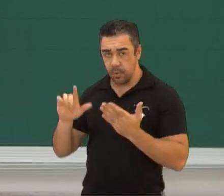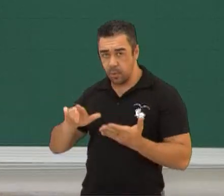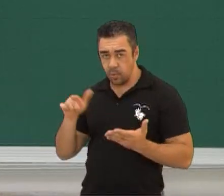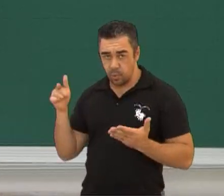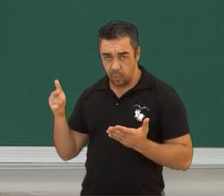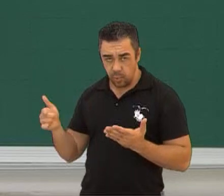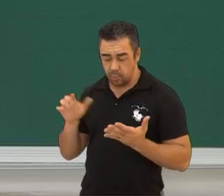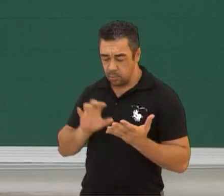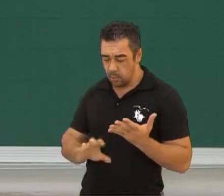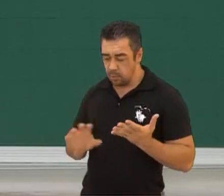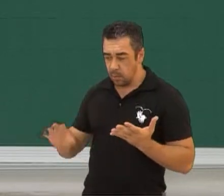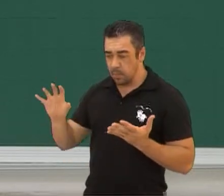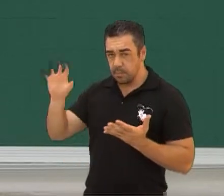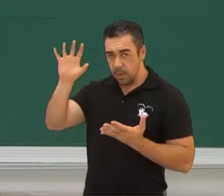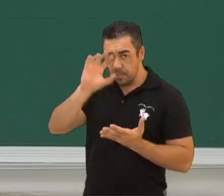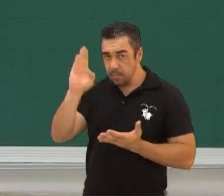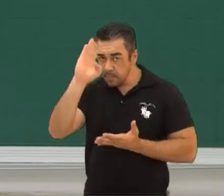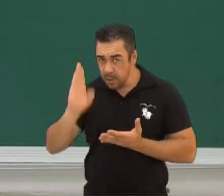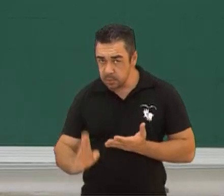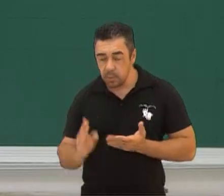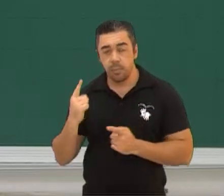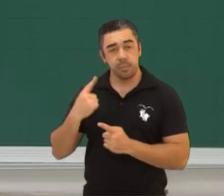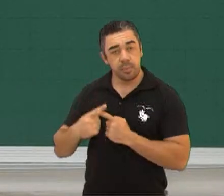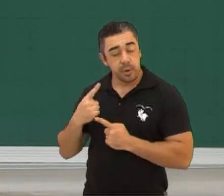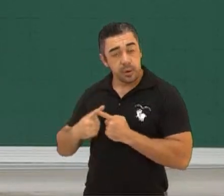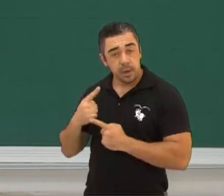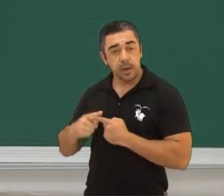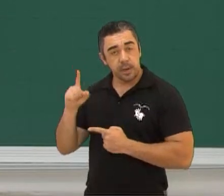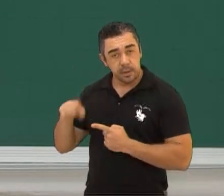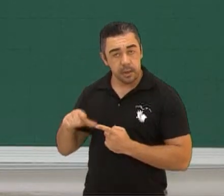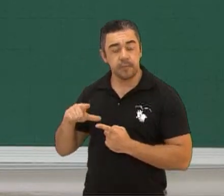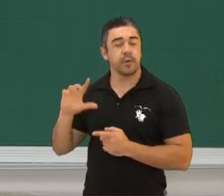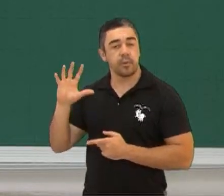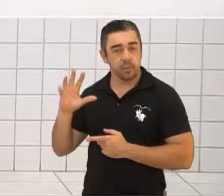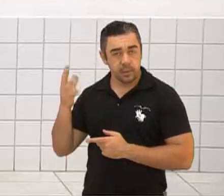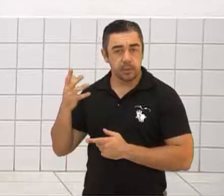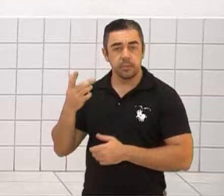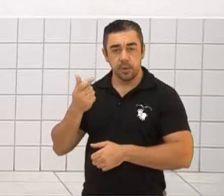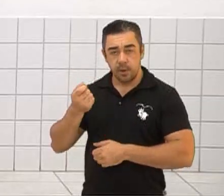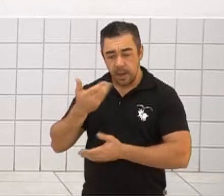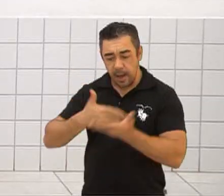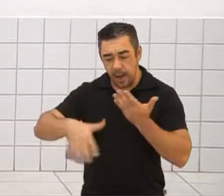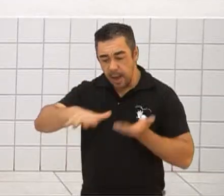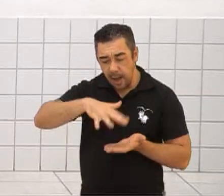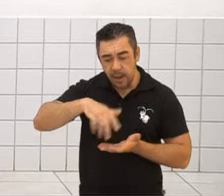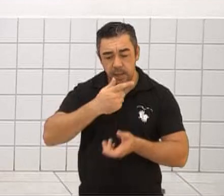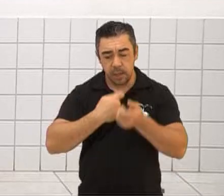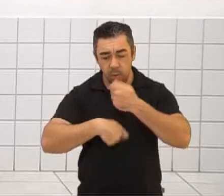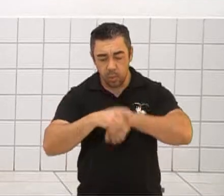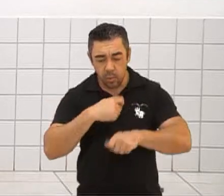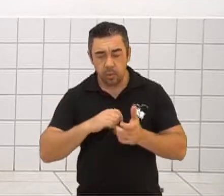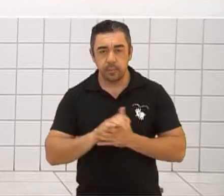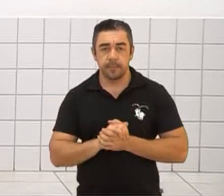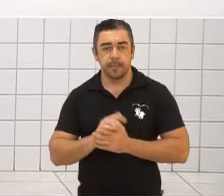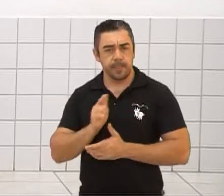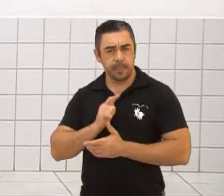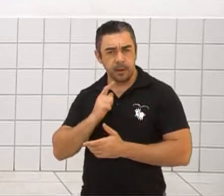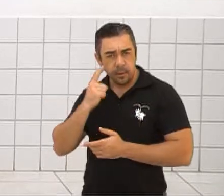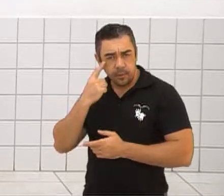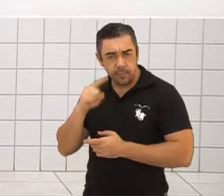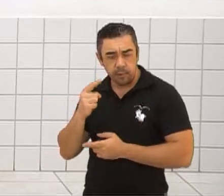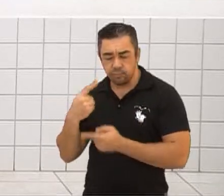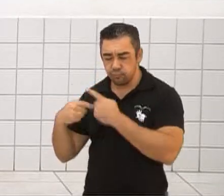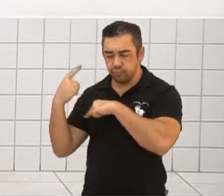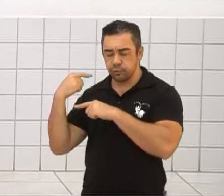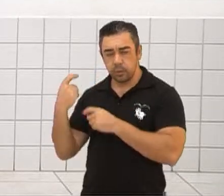do território brasileiro, embasado muito pelos ciclos econômicos, né, professor? Isso. Então, nós temos a retrospectiva, só para